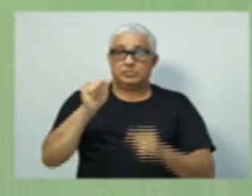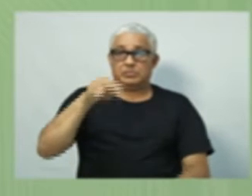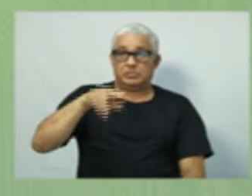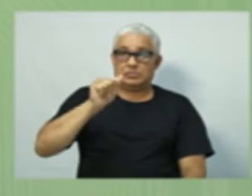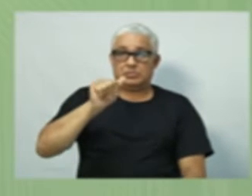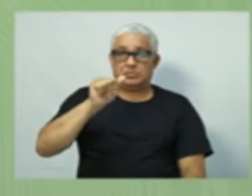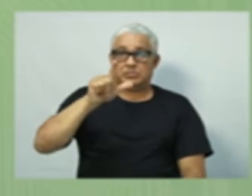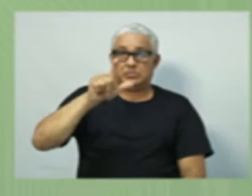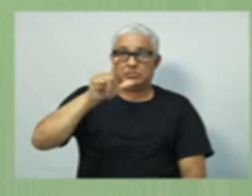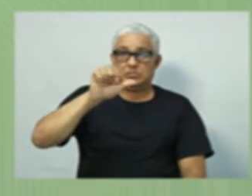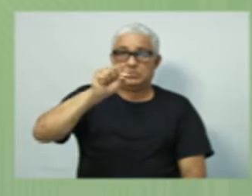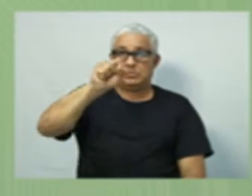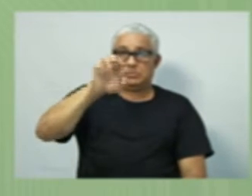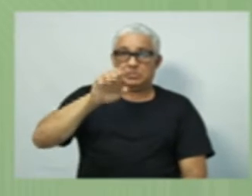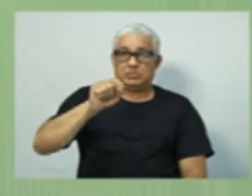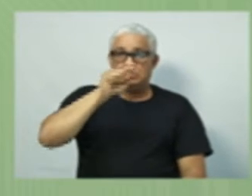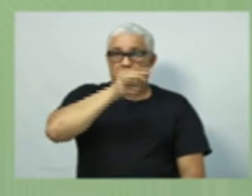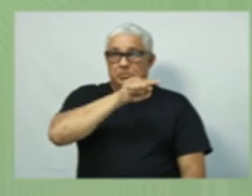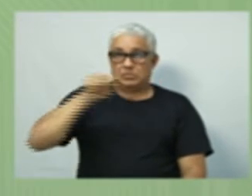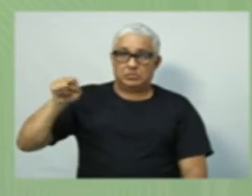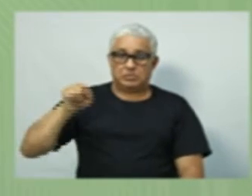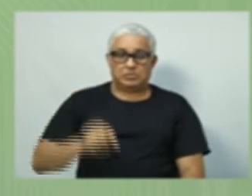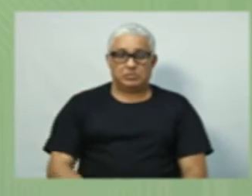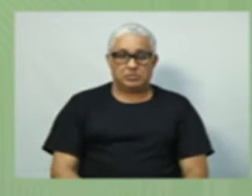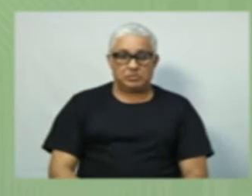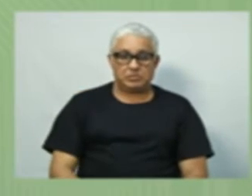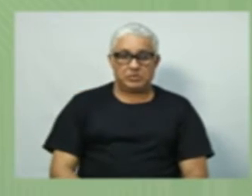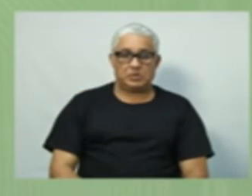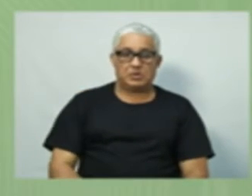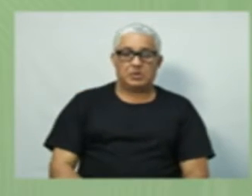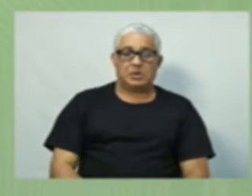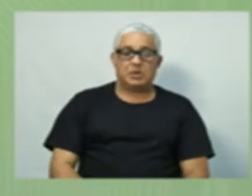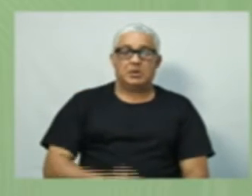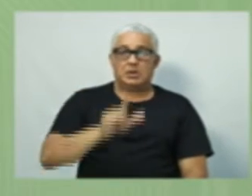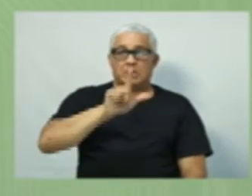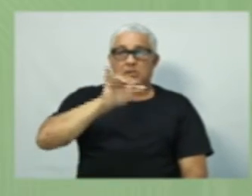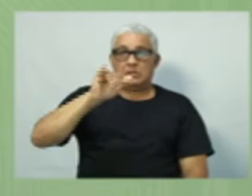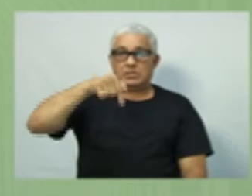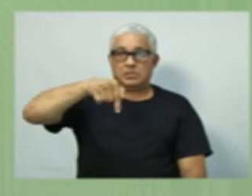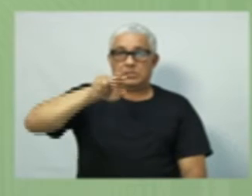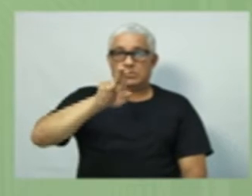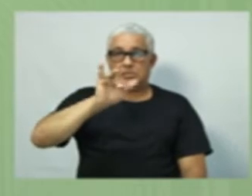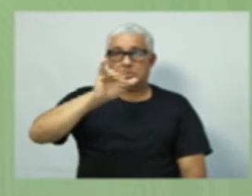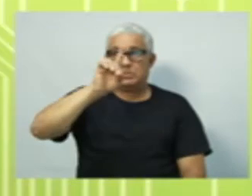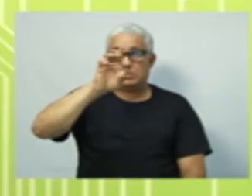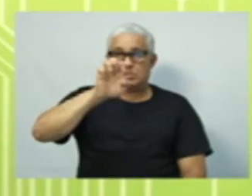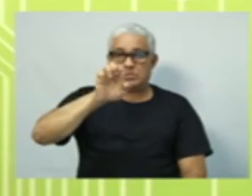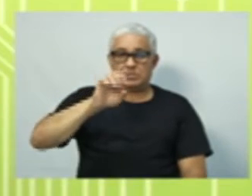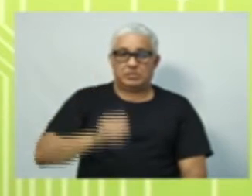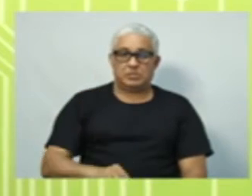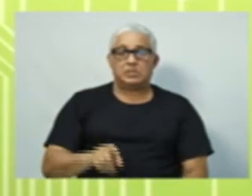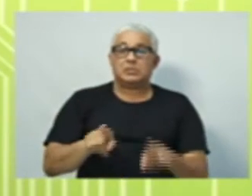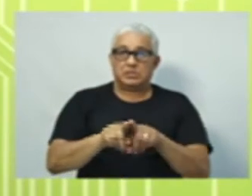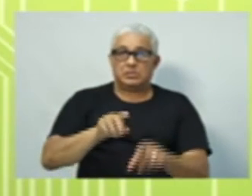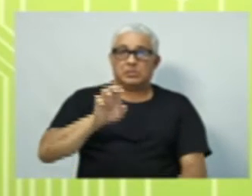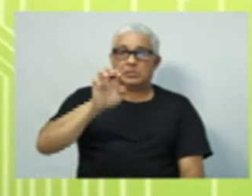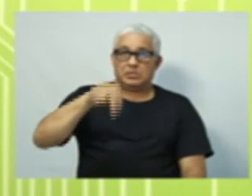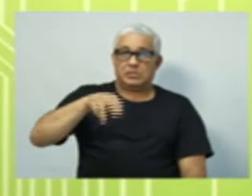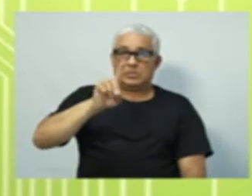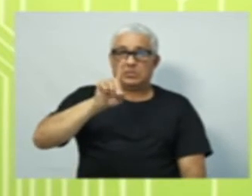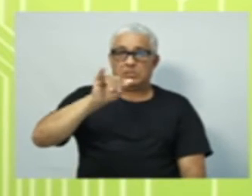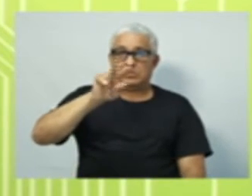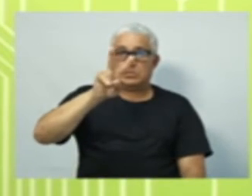vamos agora point liquidez é endividamento ok gente nós partimos agora